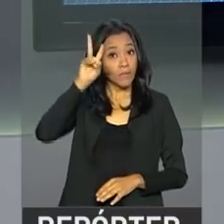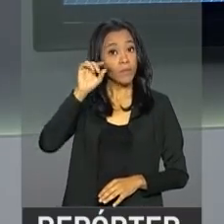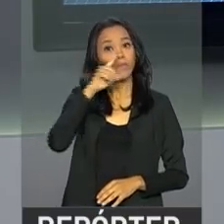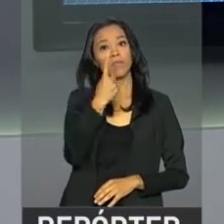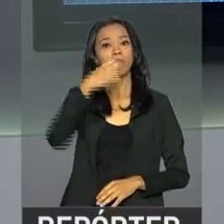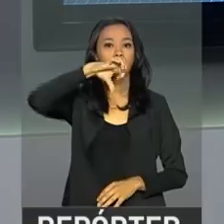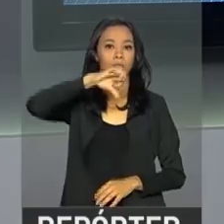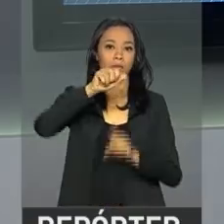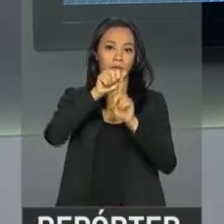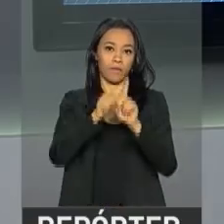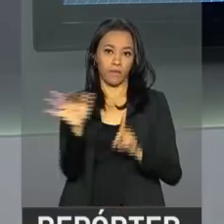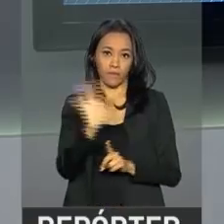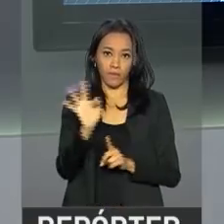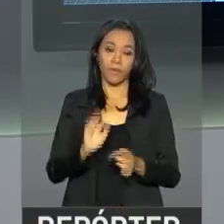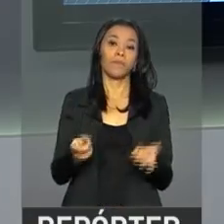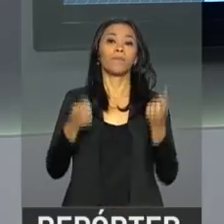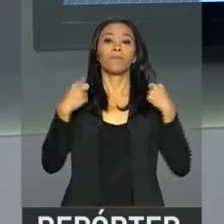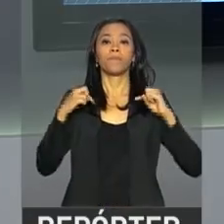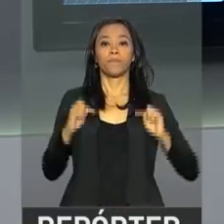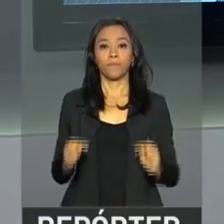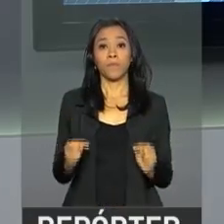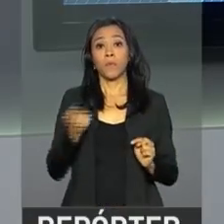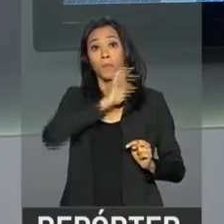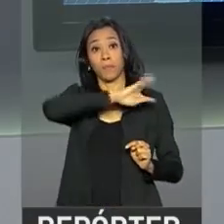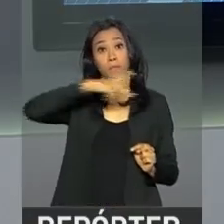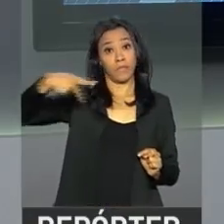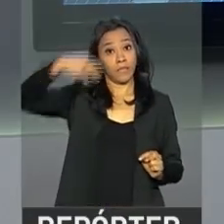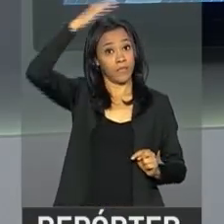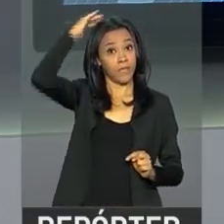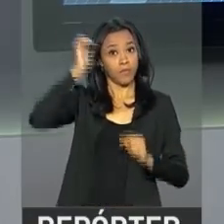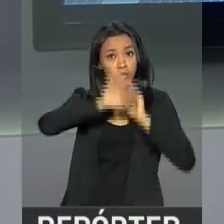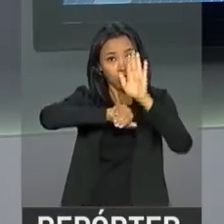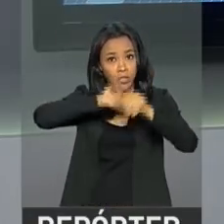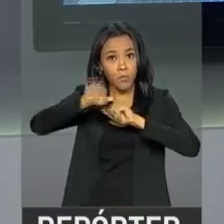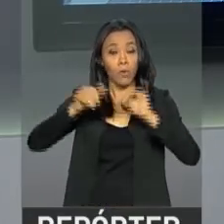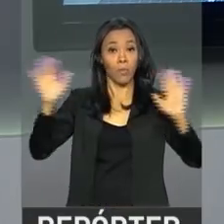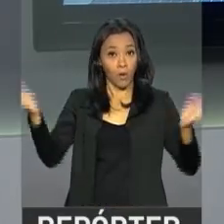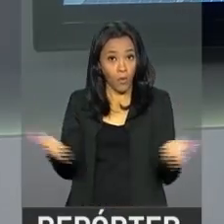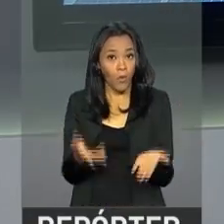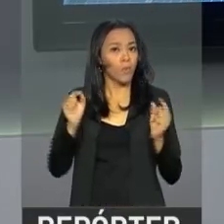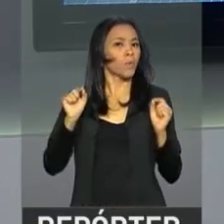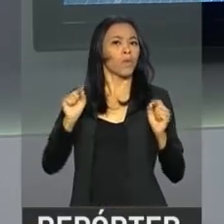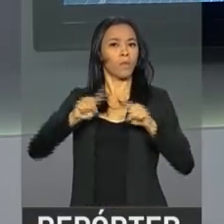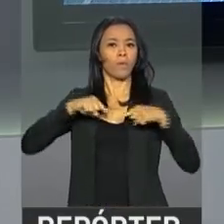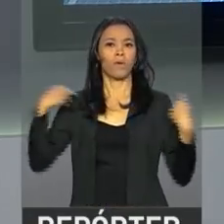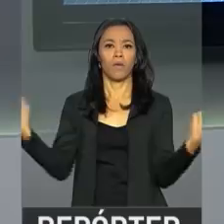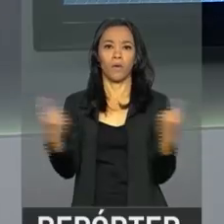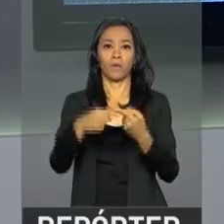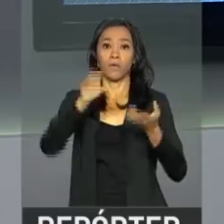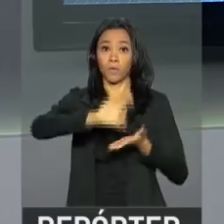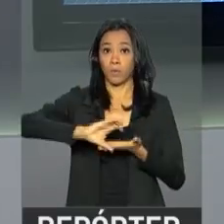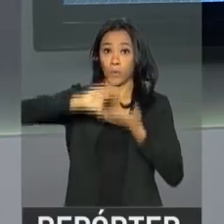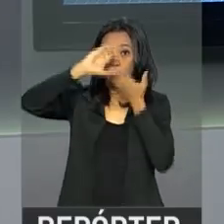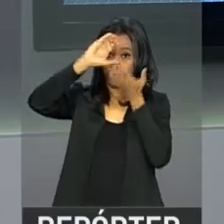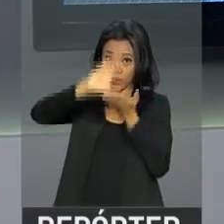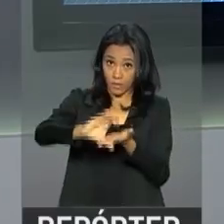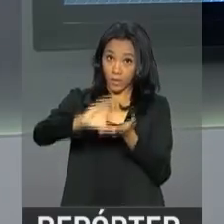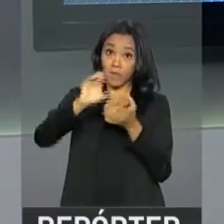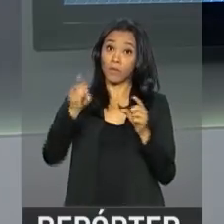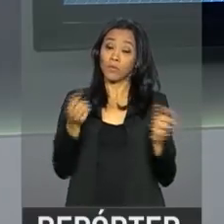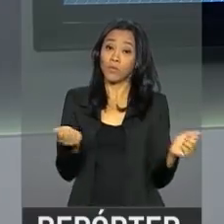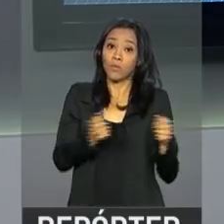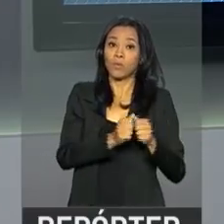de fevereiro o presidente michel temer convocou para hoje uma reunião dos conselhos da república e da defesa nacional o